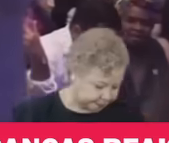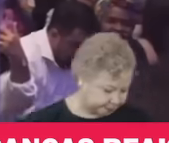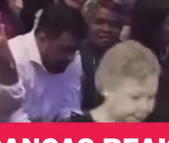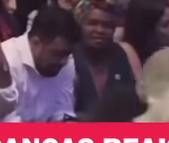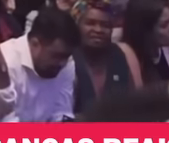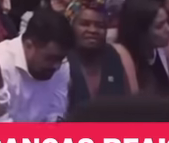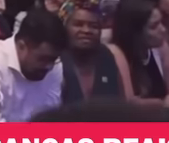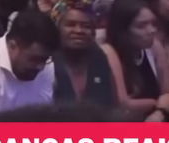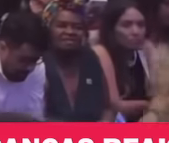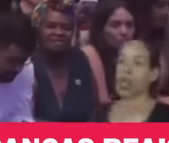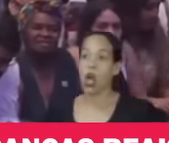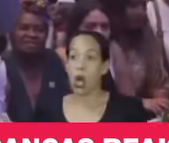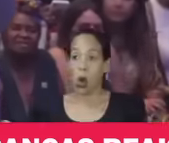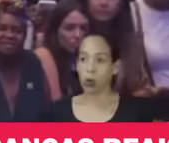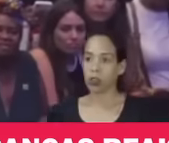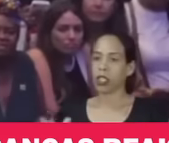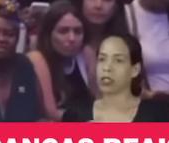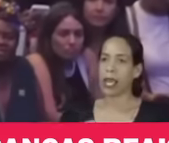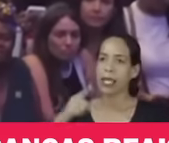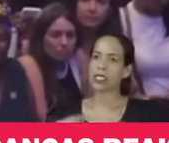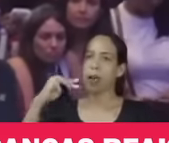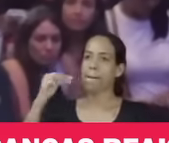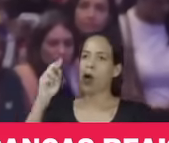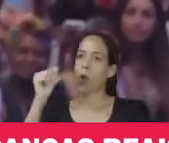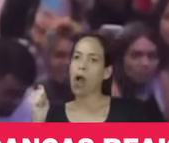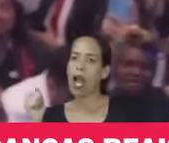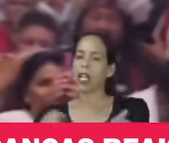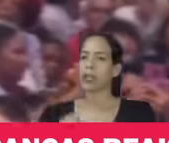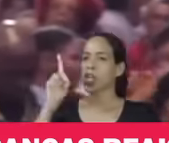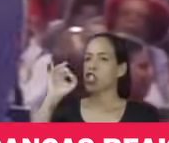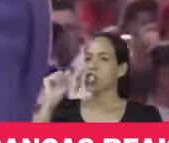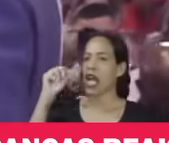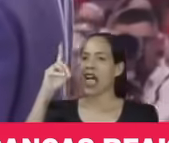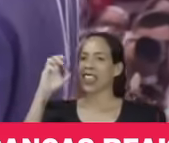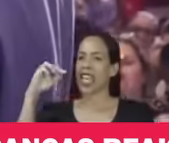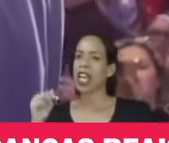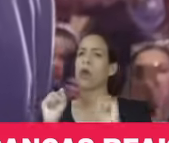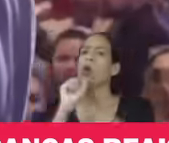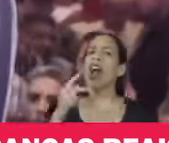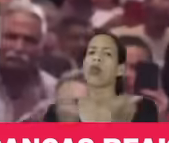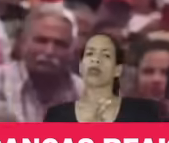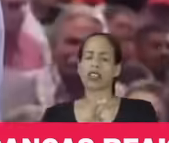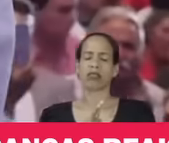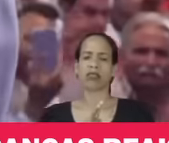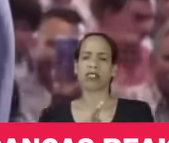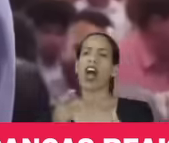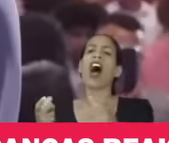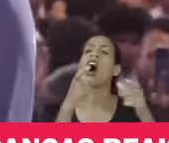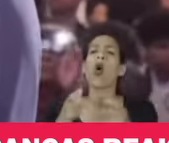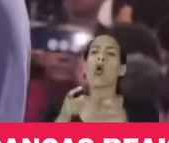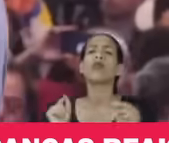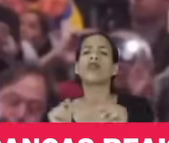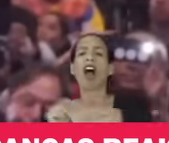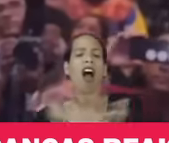quase todas. Hoje nós temos Mauá e Diadema. O que aconteceu conosco? Aonde é que foi o